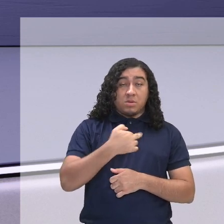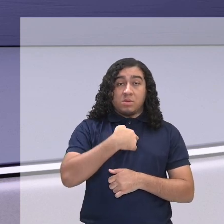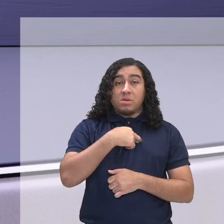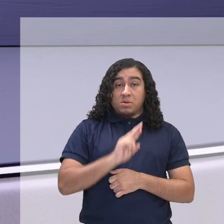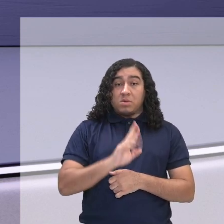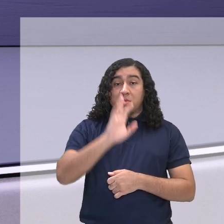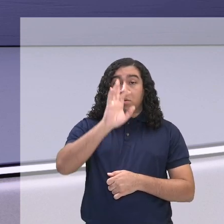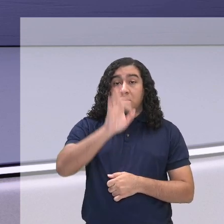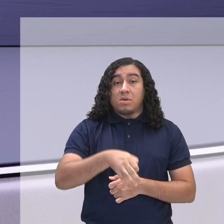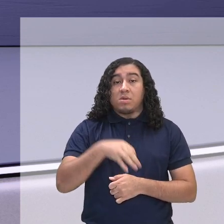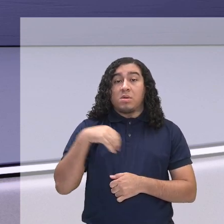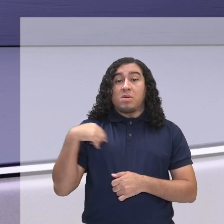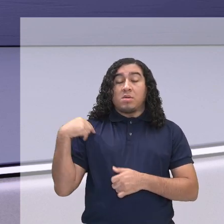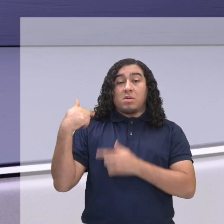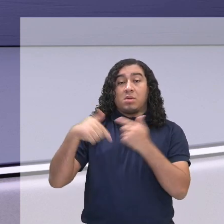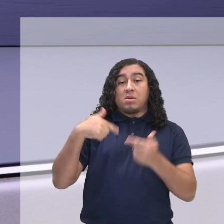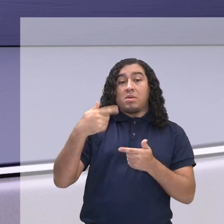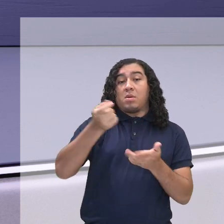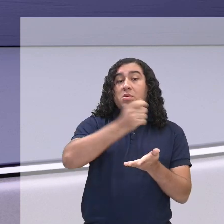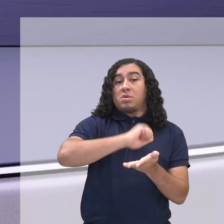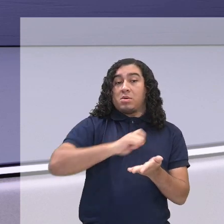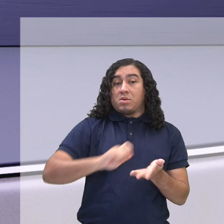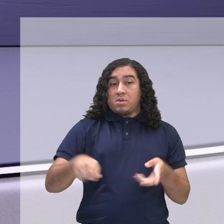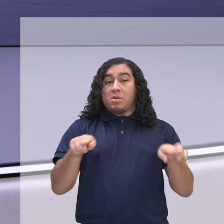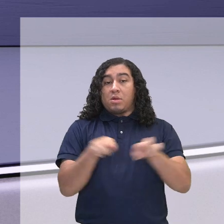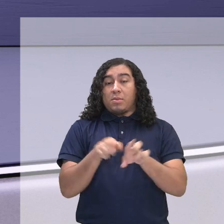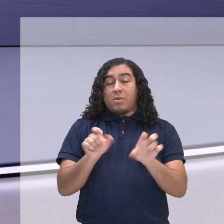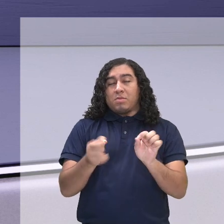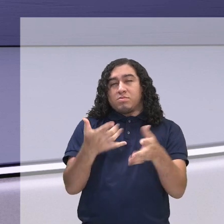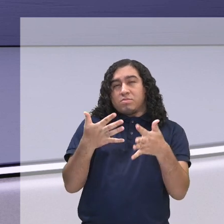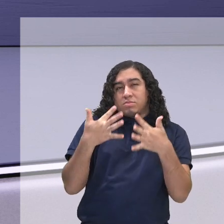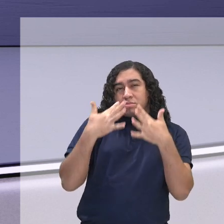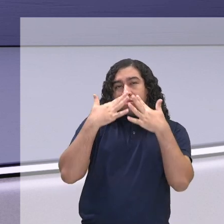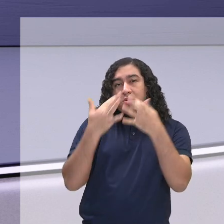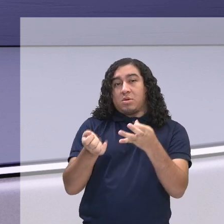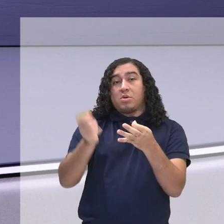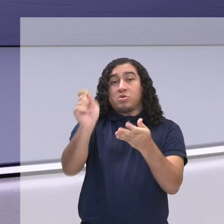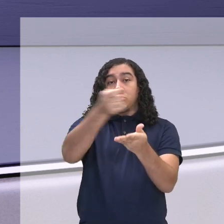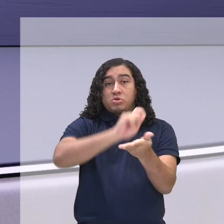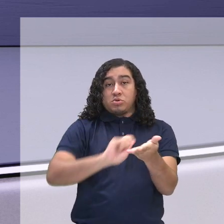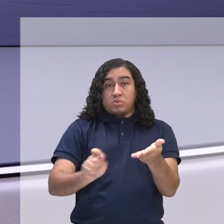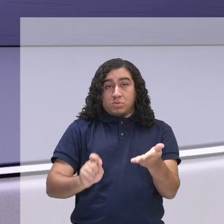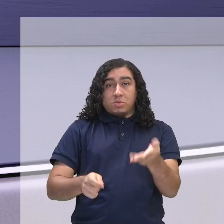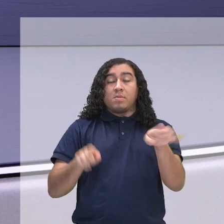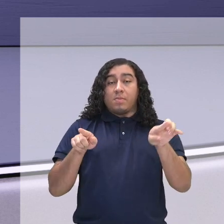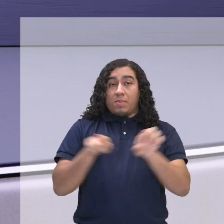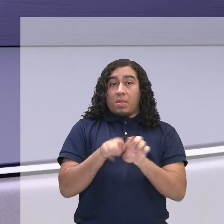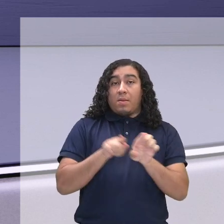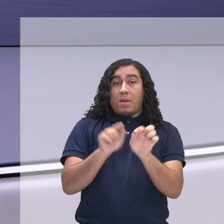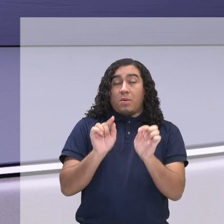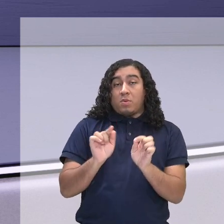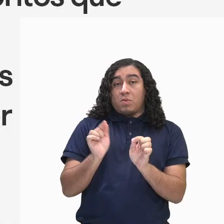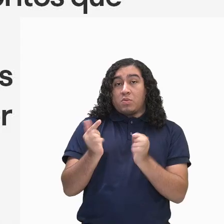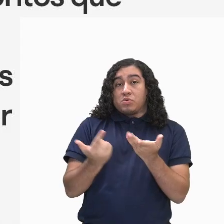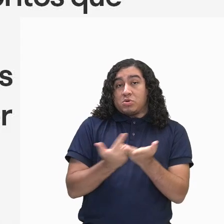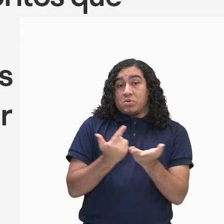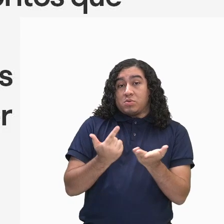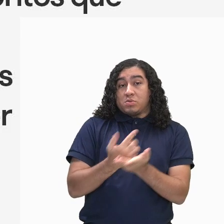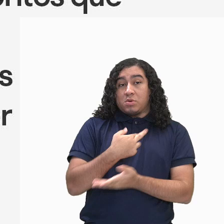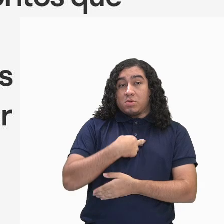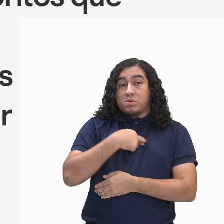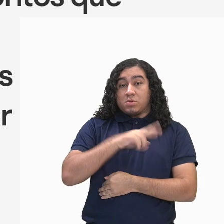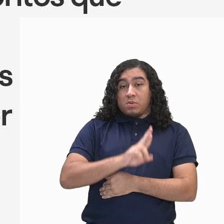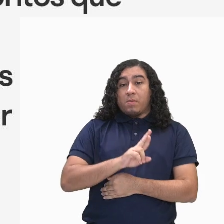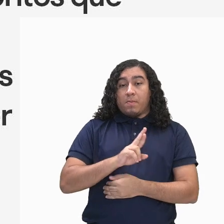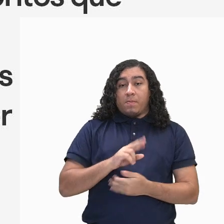religiões de tradição escrita e vamos ver agora as escrituras sagradas e os livros